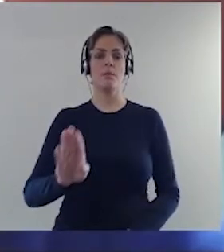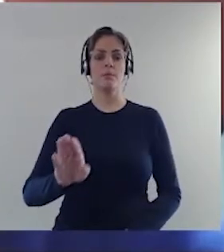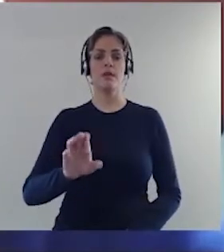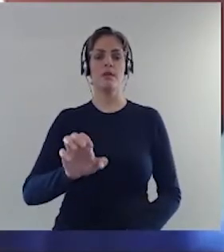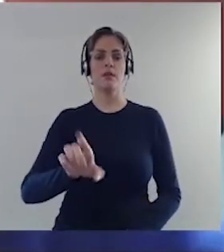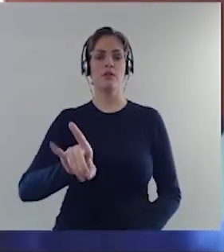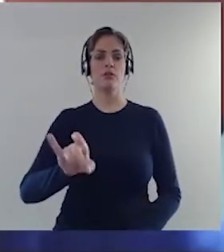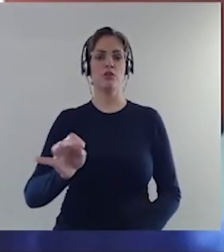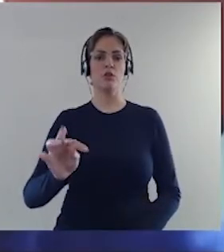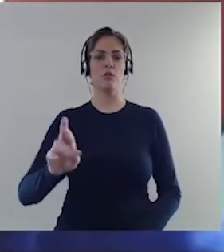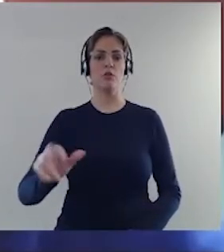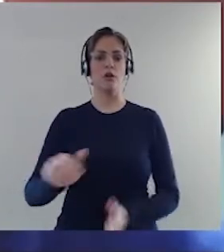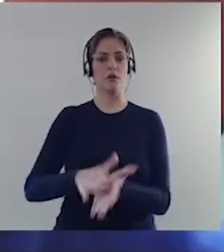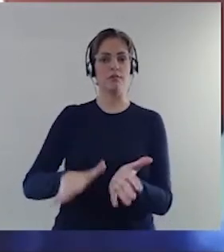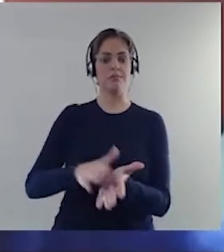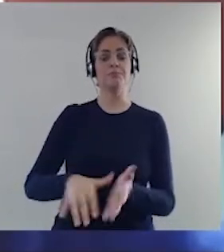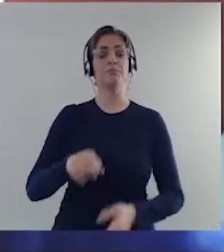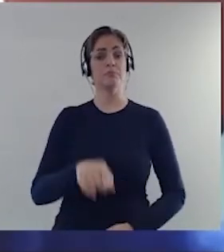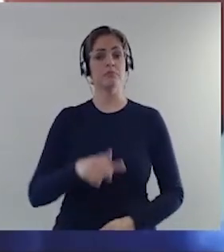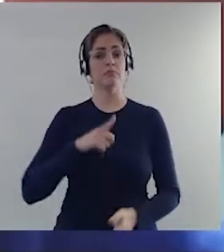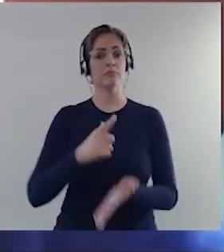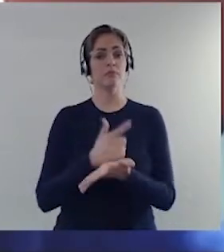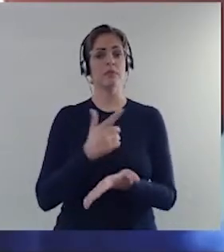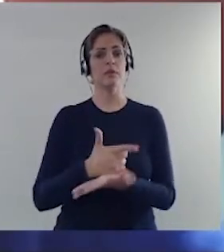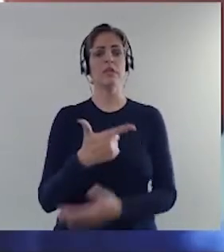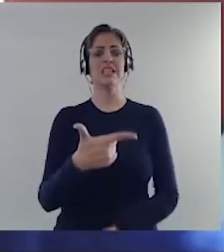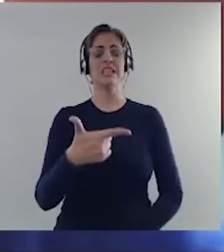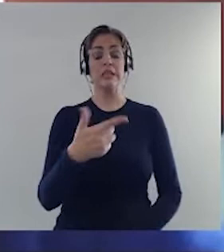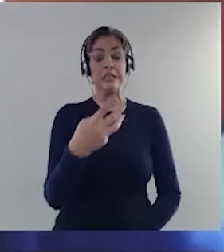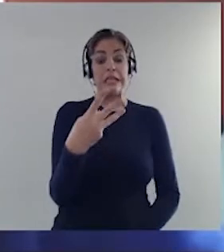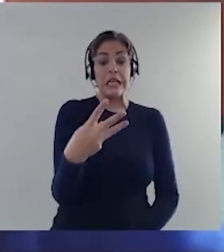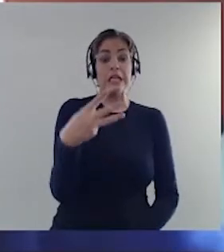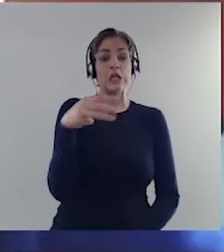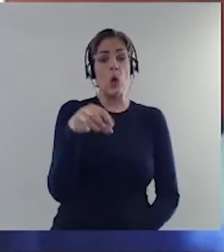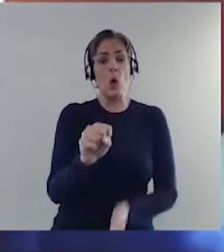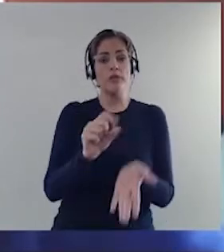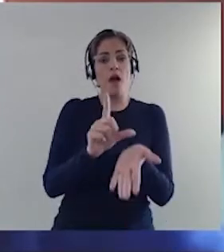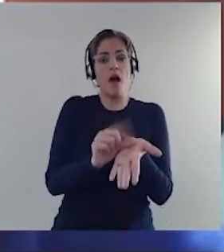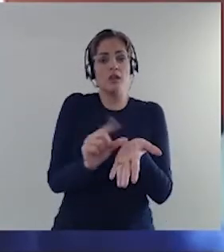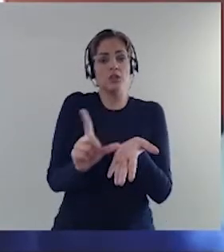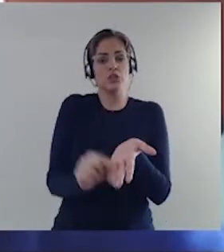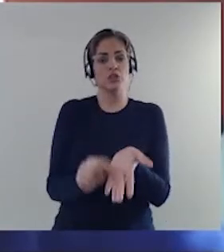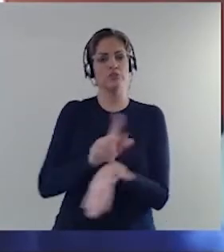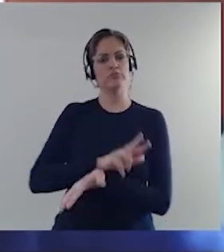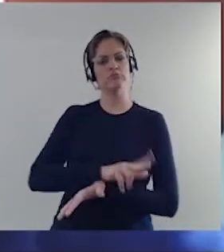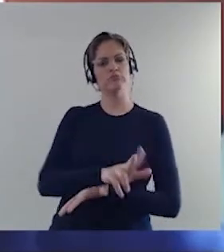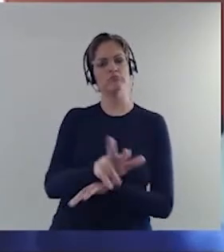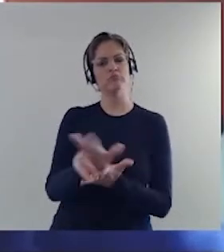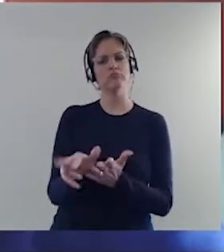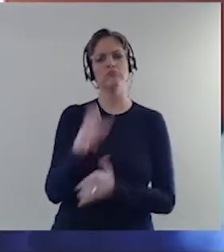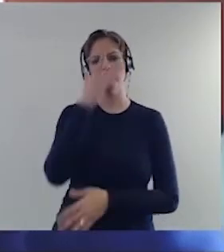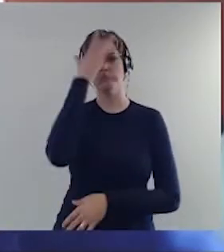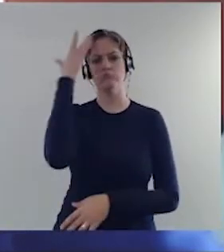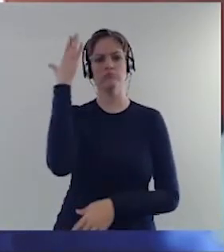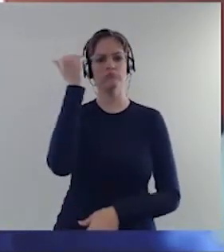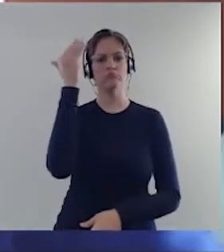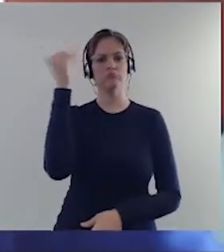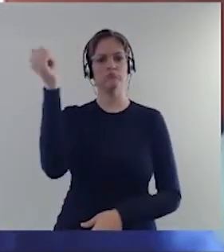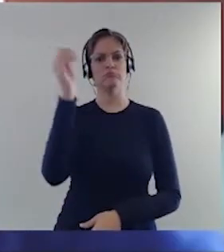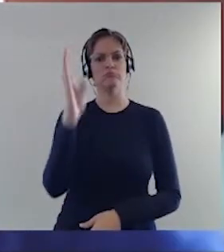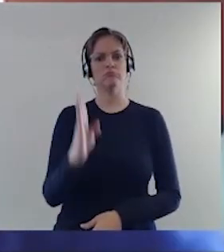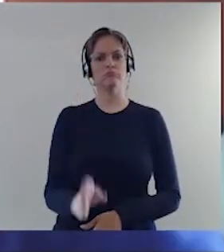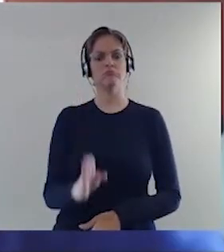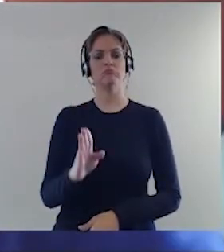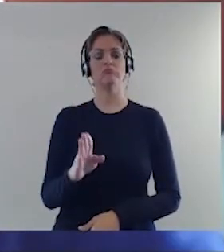Editora. A obra reúne 38 artigos desenvolvidos por destacados nomes da doutrina